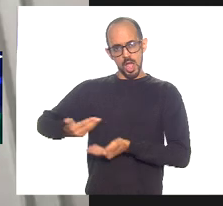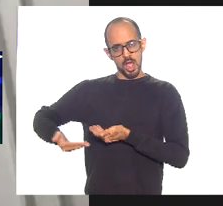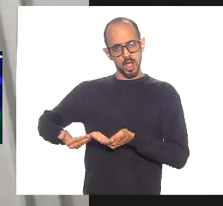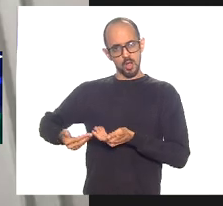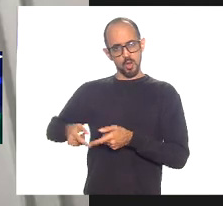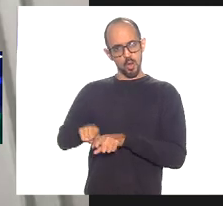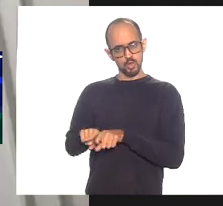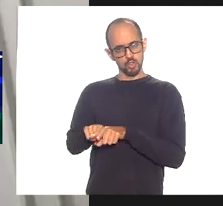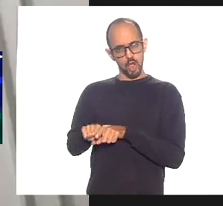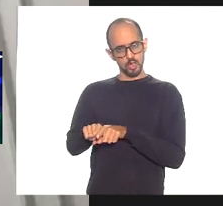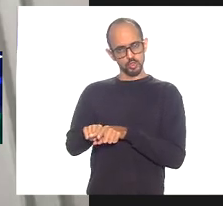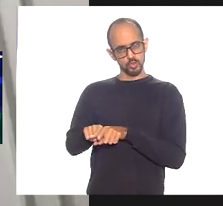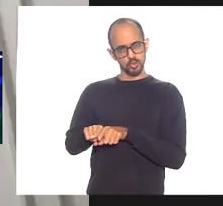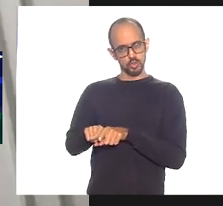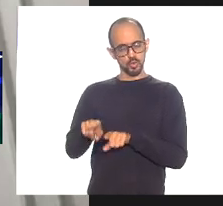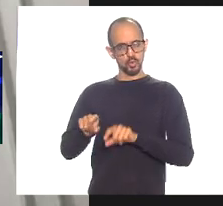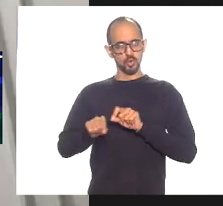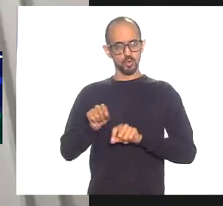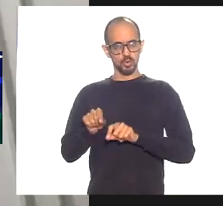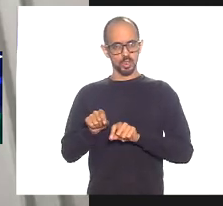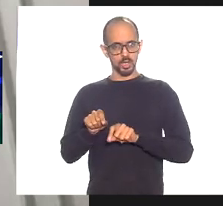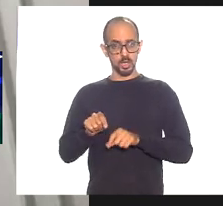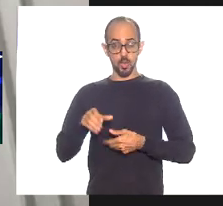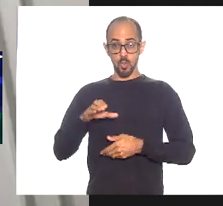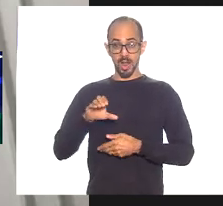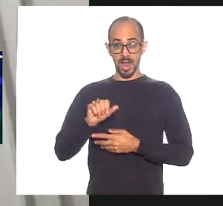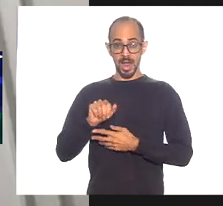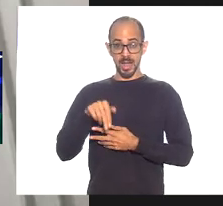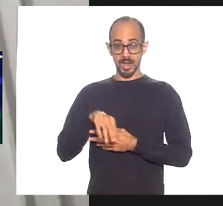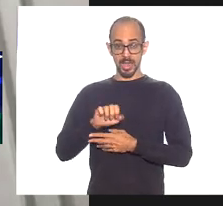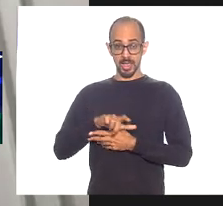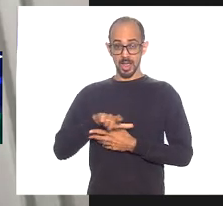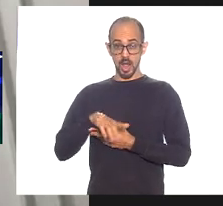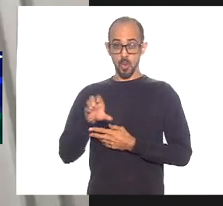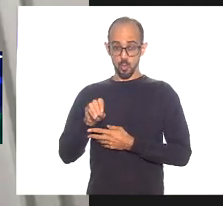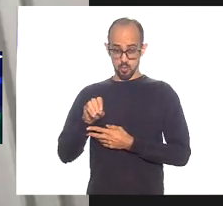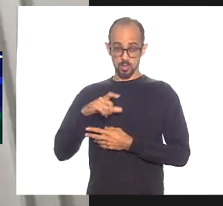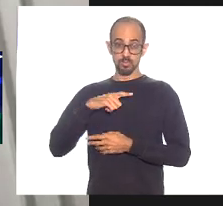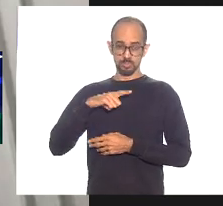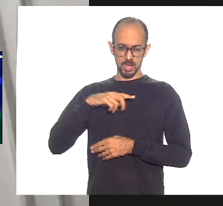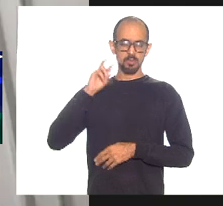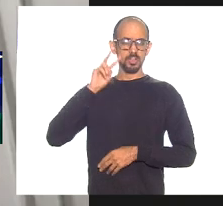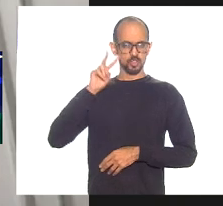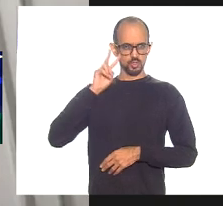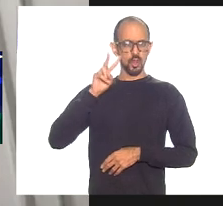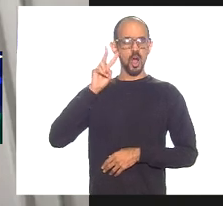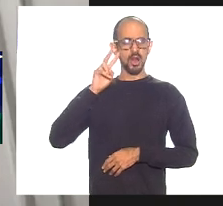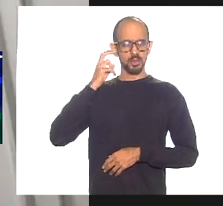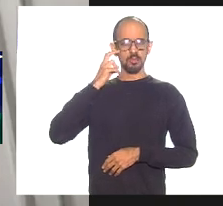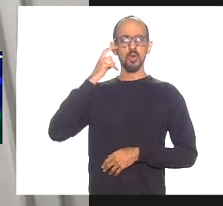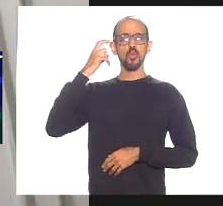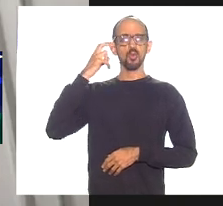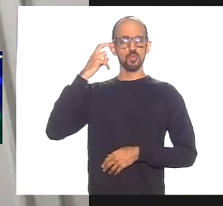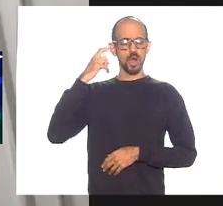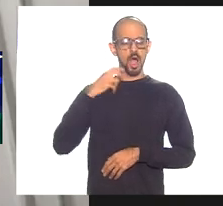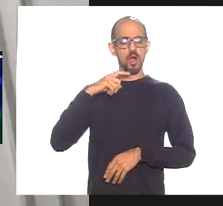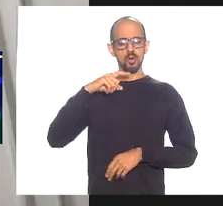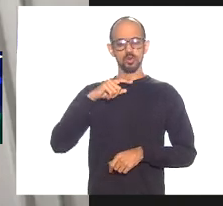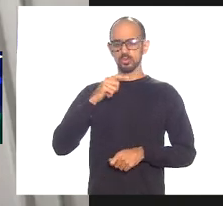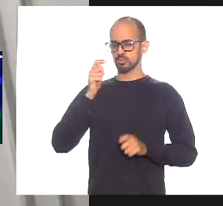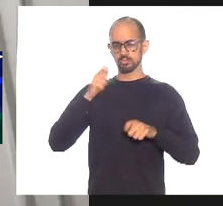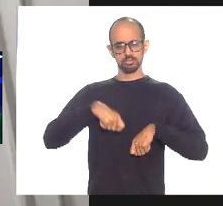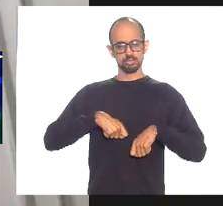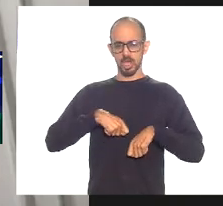dos espaços do Canecão embora ele tem uma história cultural é inegável né